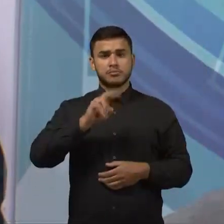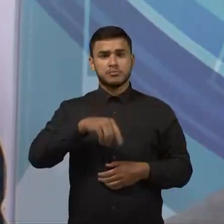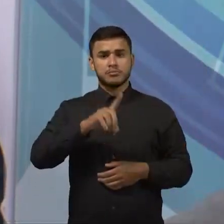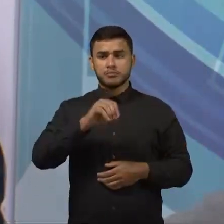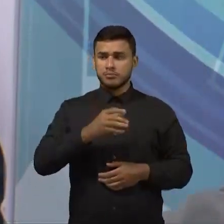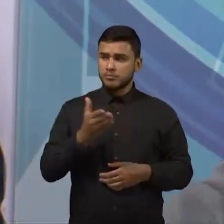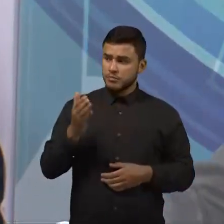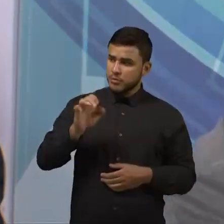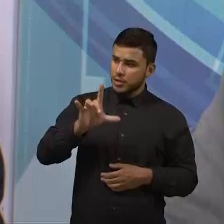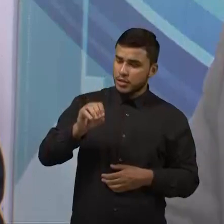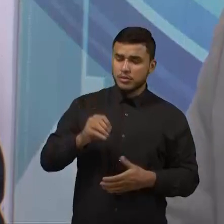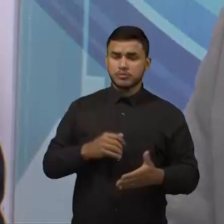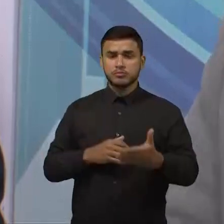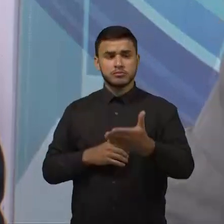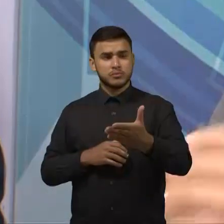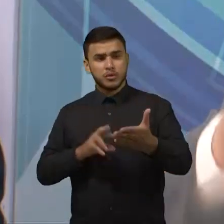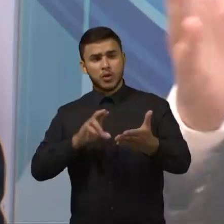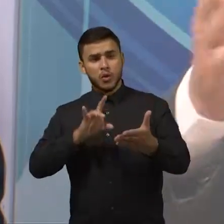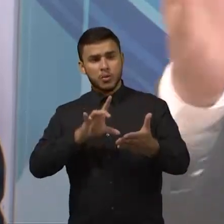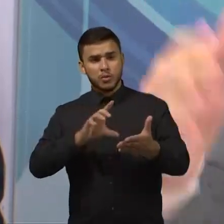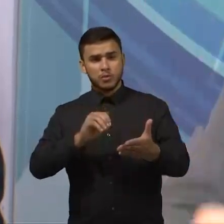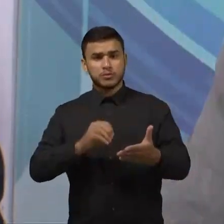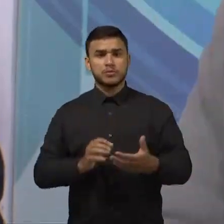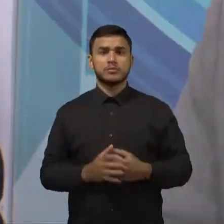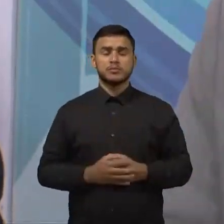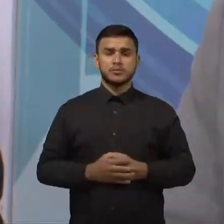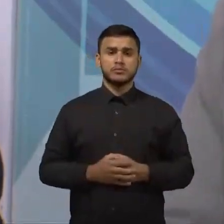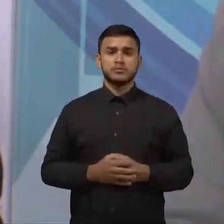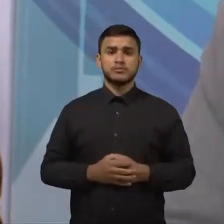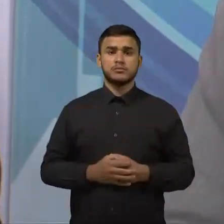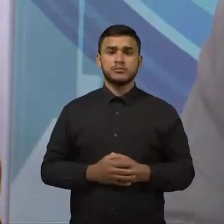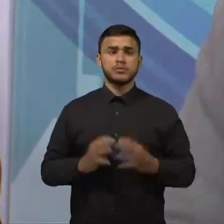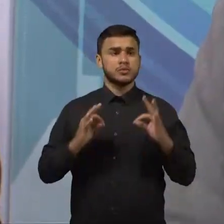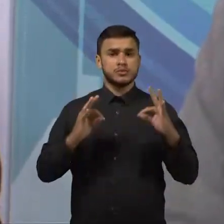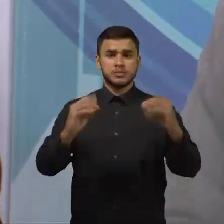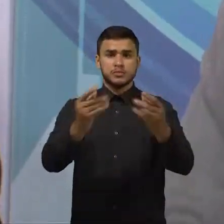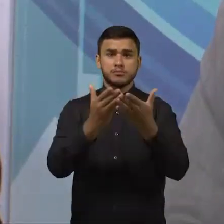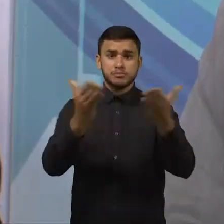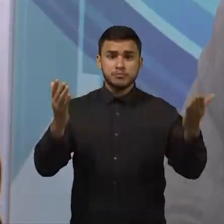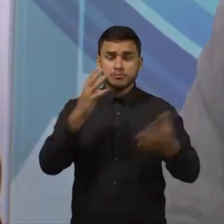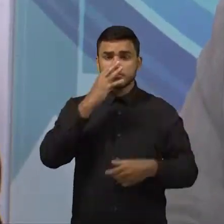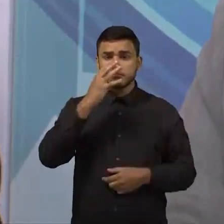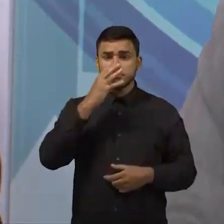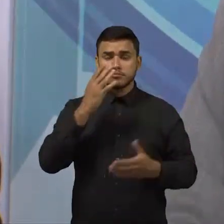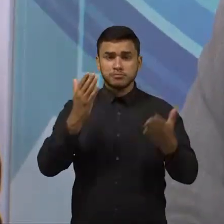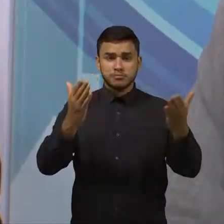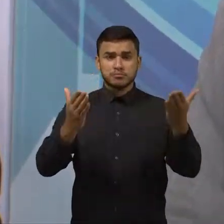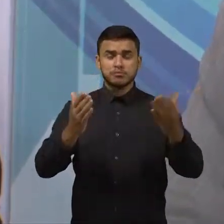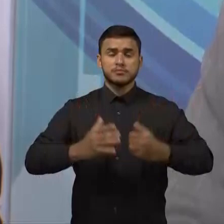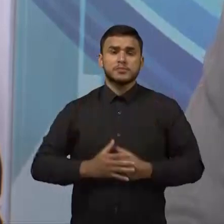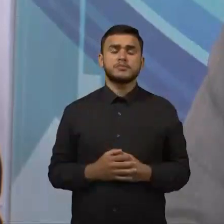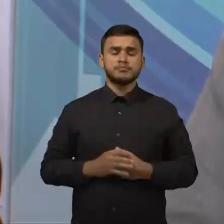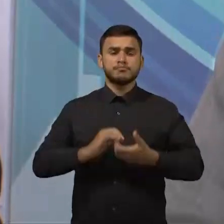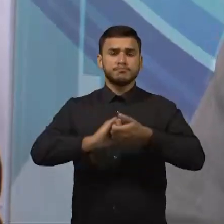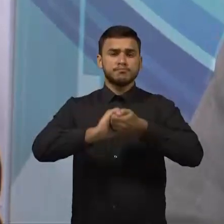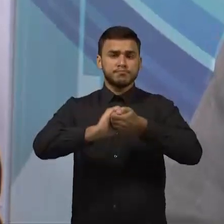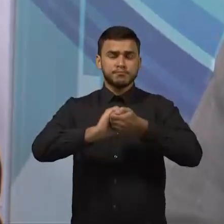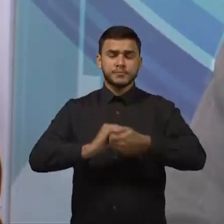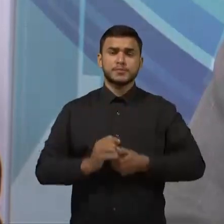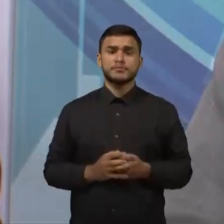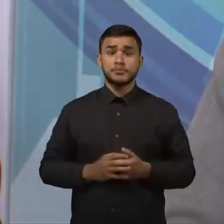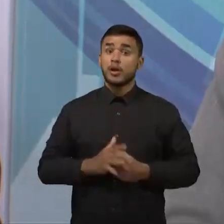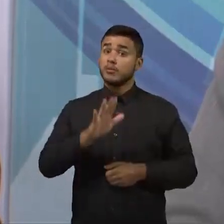Hélio Parente, o doutor Romulo Leitão, e gostaria de cumprimentar também todos os seus telespectadores. Essa decisão, embora